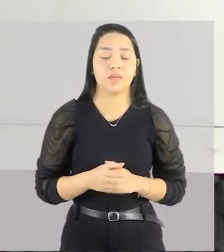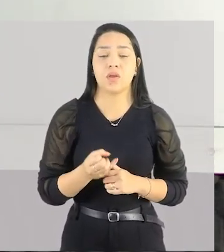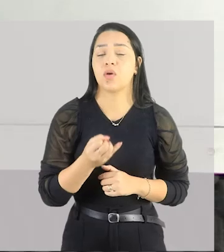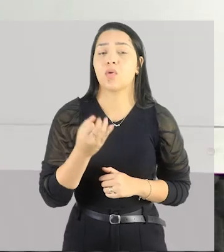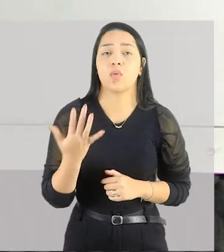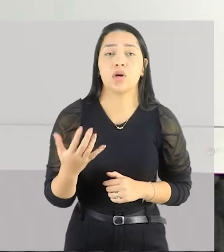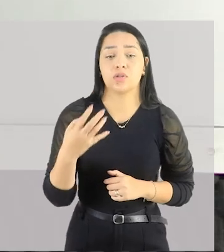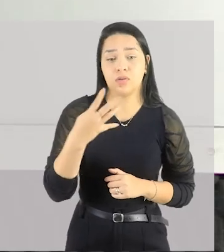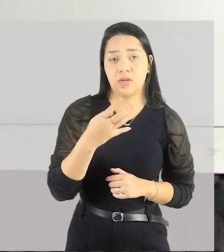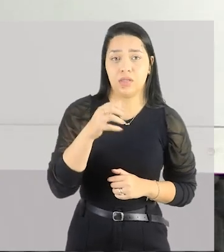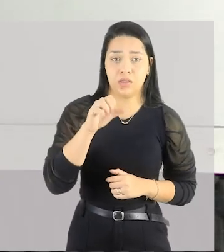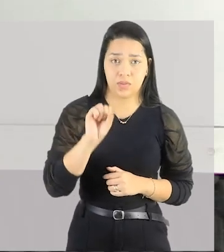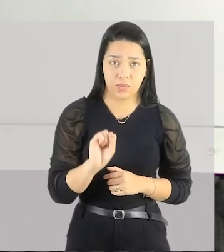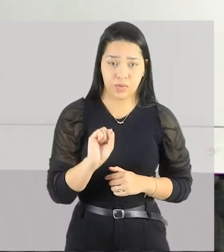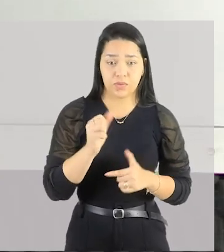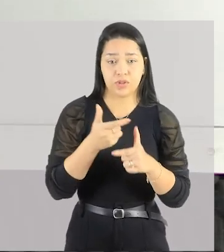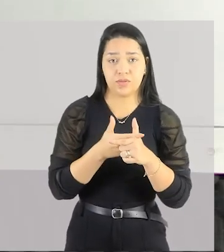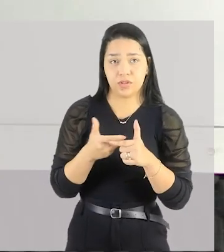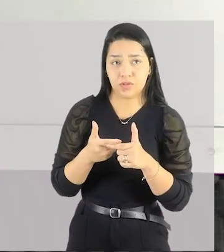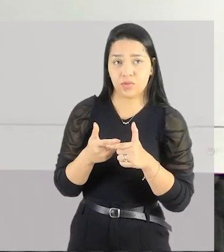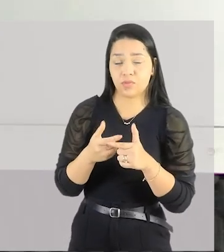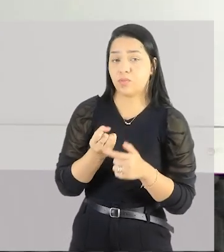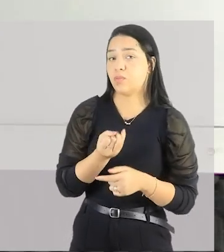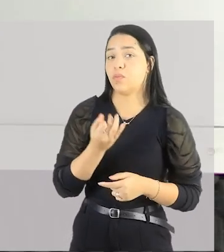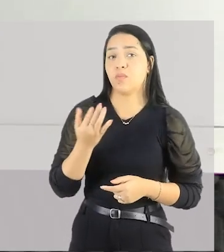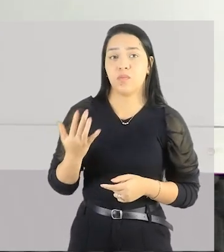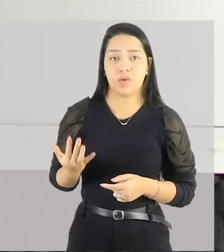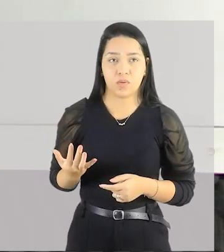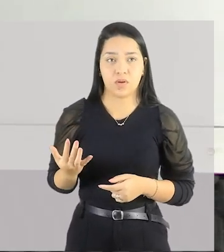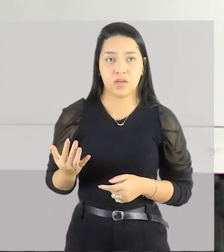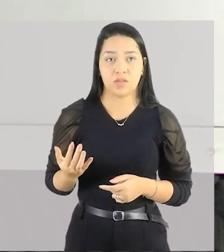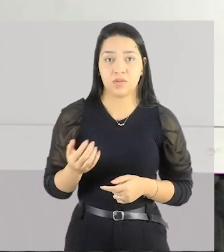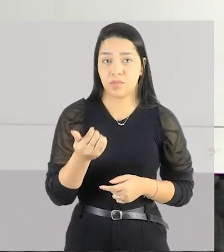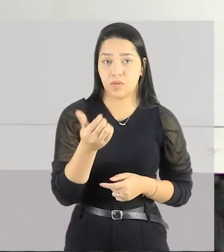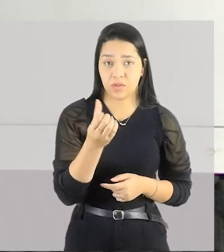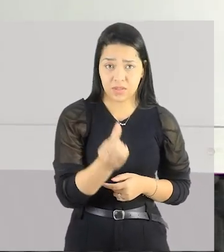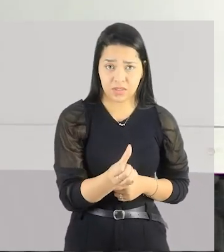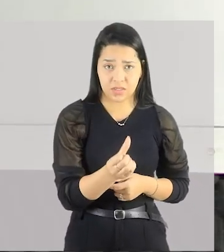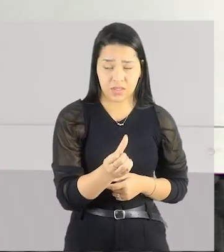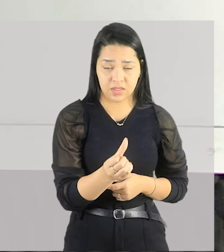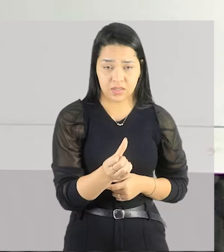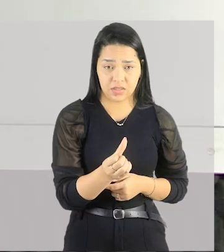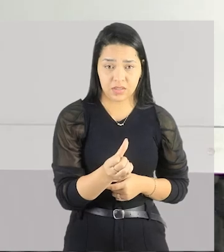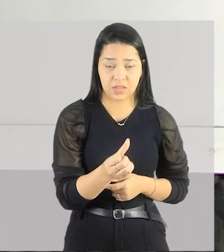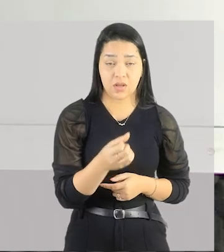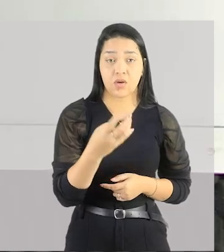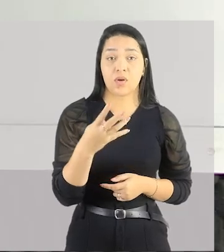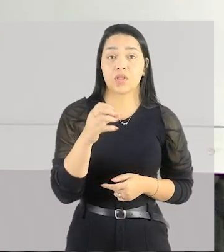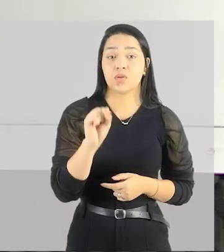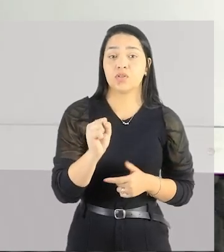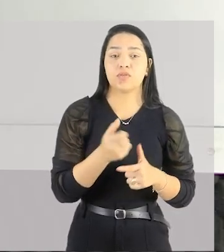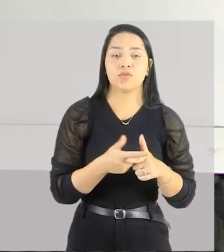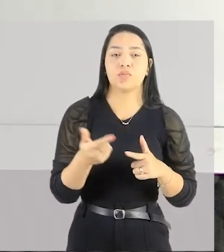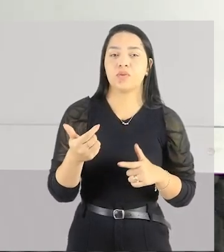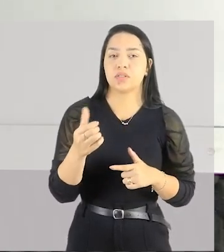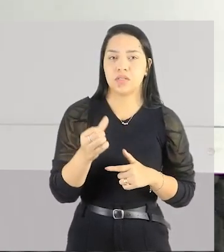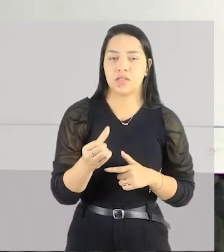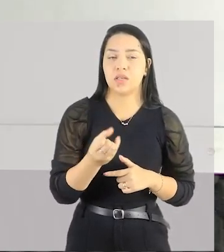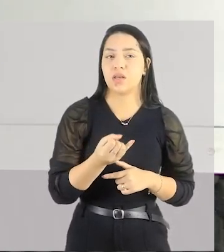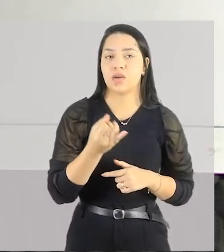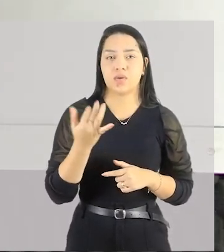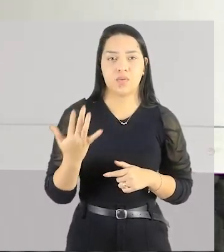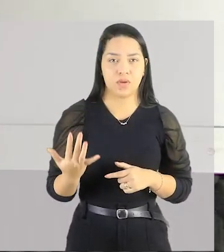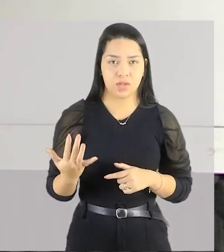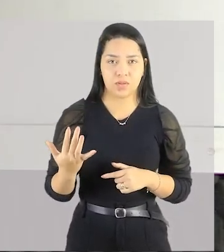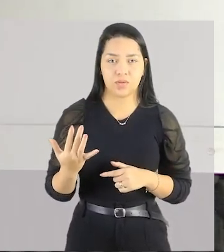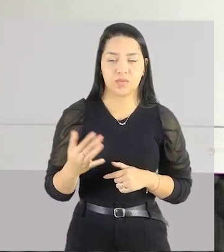Ficou 48 dividido por quanto? Por 16. 48 dividido por 16 é